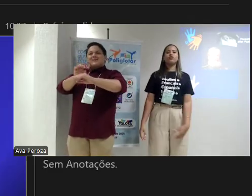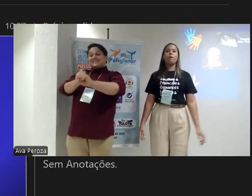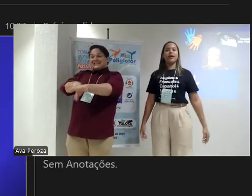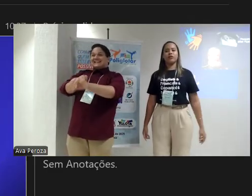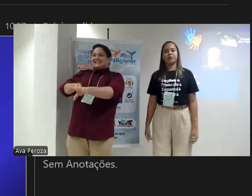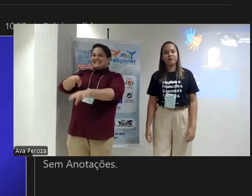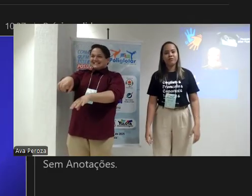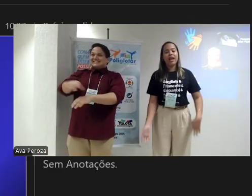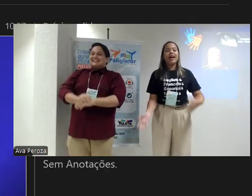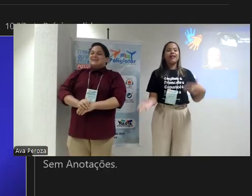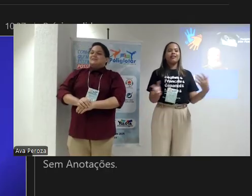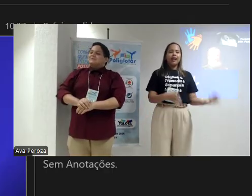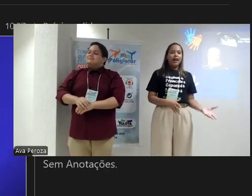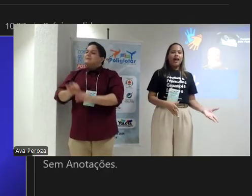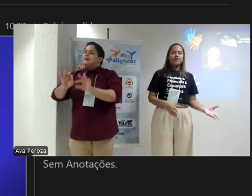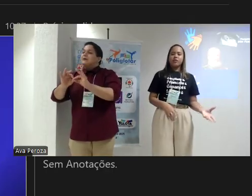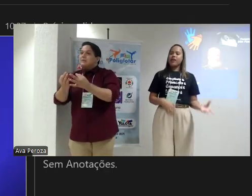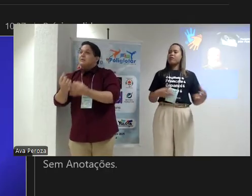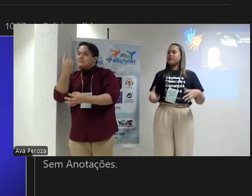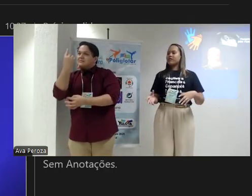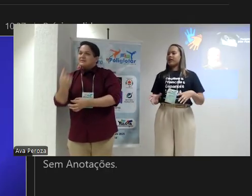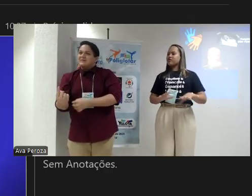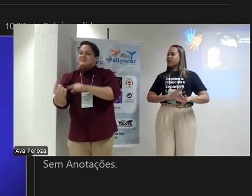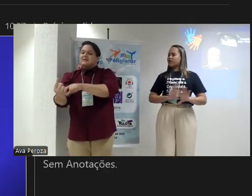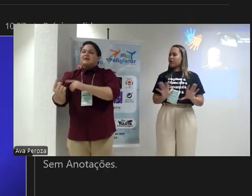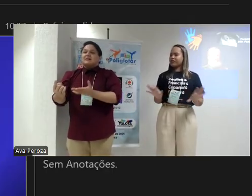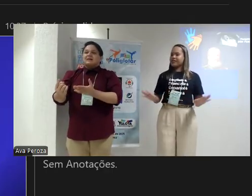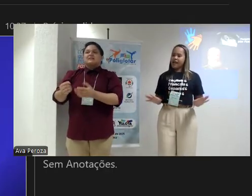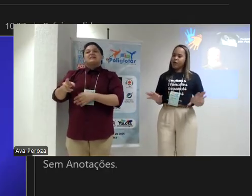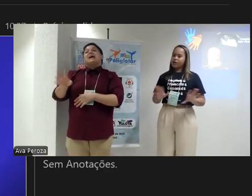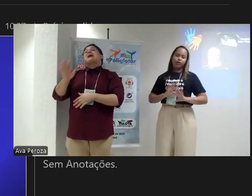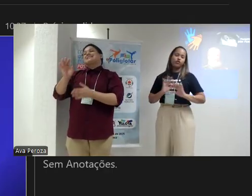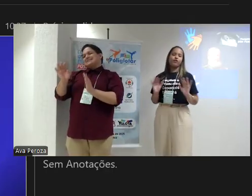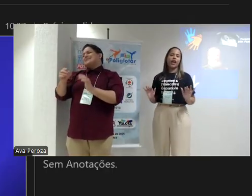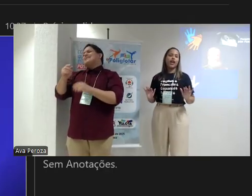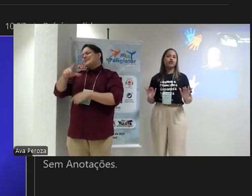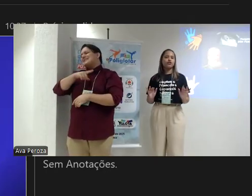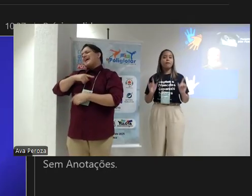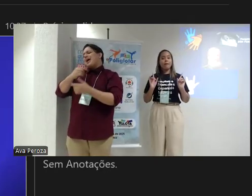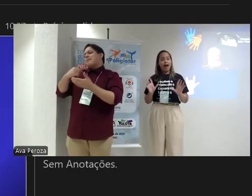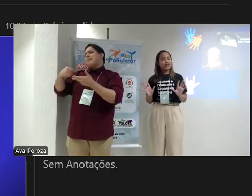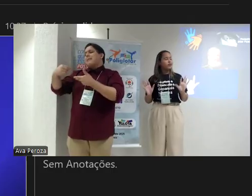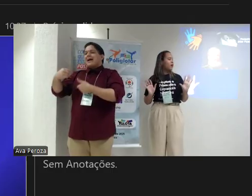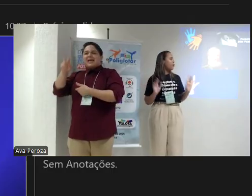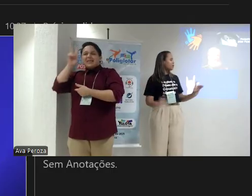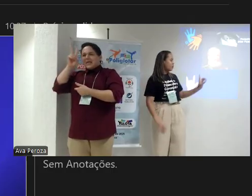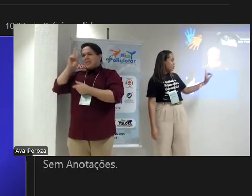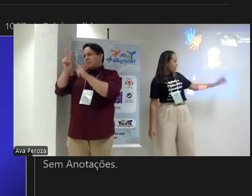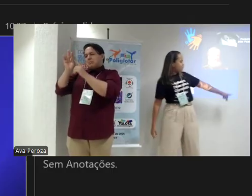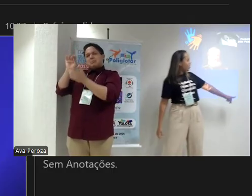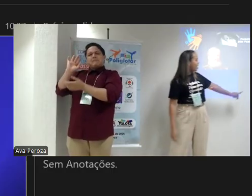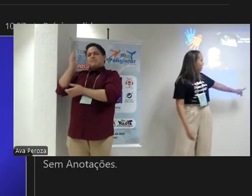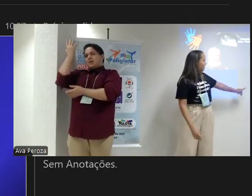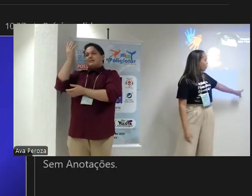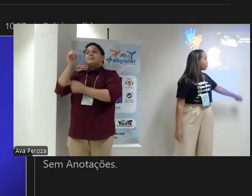parente do Dom Pedro. Tem relatos também que mostram que a história nunca aconteceu, que foi diferente, mas o que sabemos é que